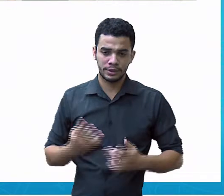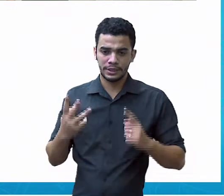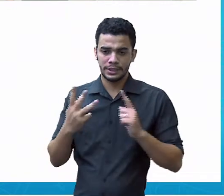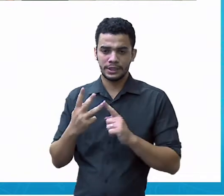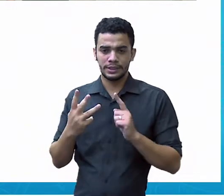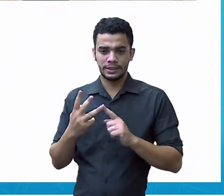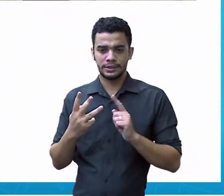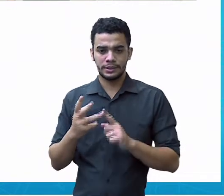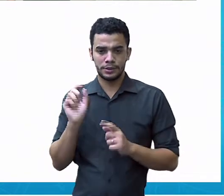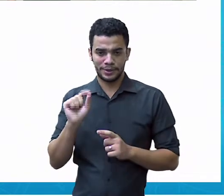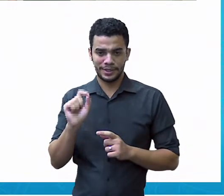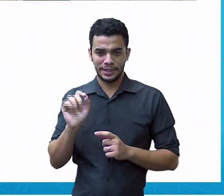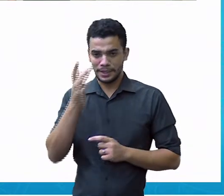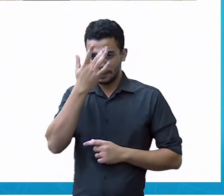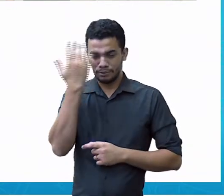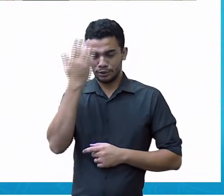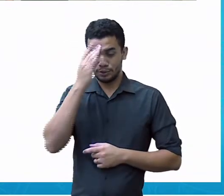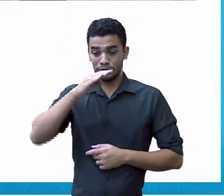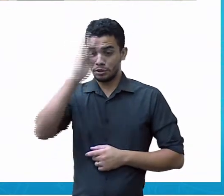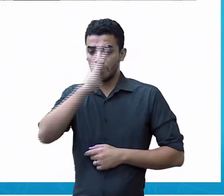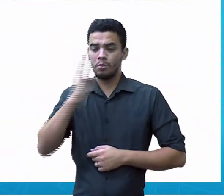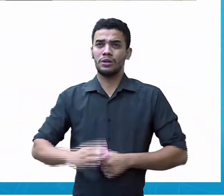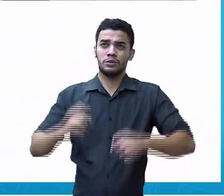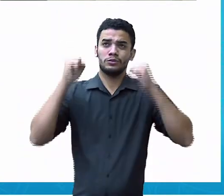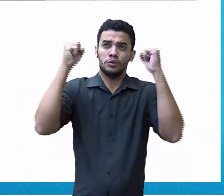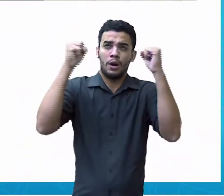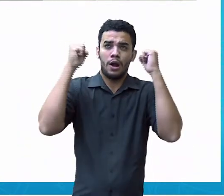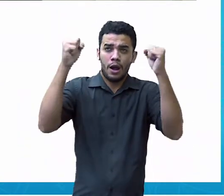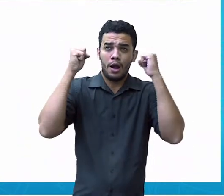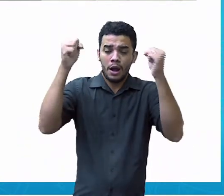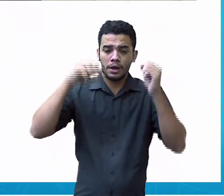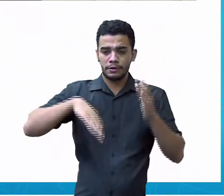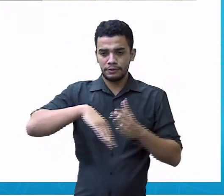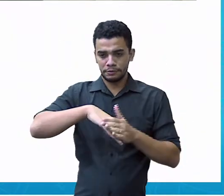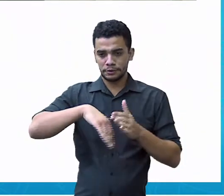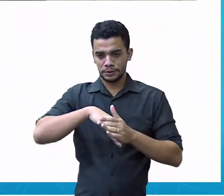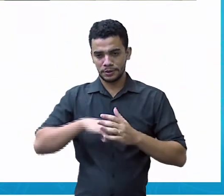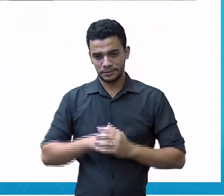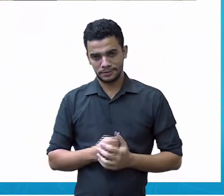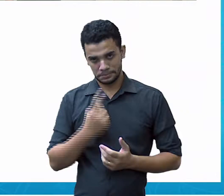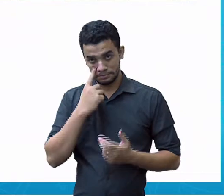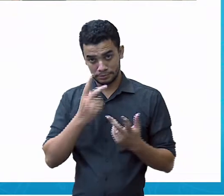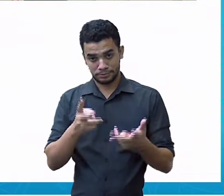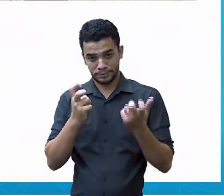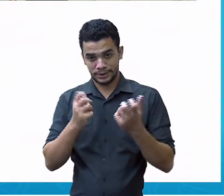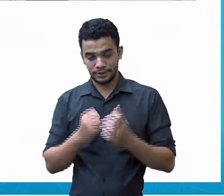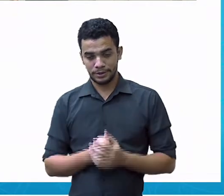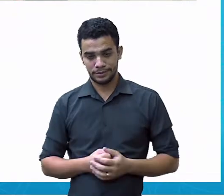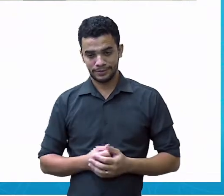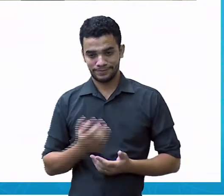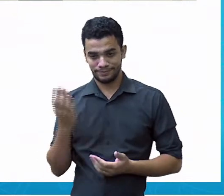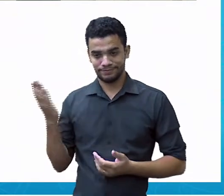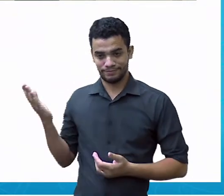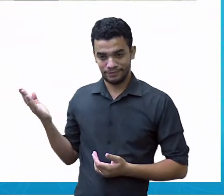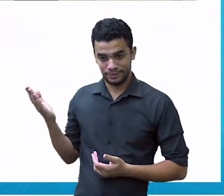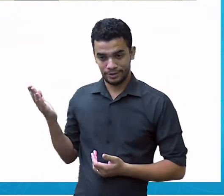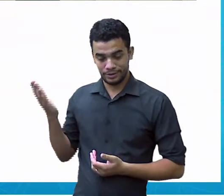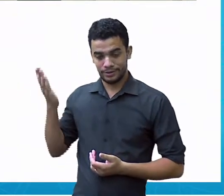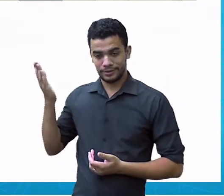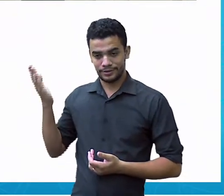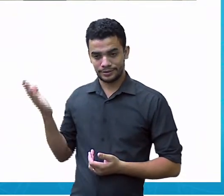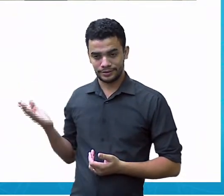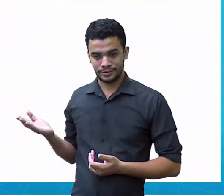terceira, torcedores brasileiros. Então, essas ações envolvidas aí também, todas